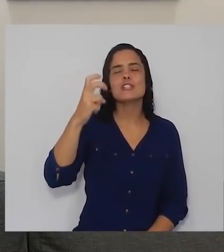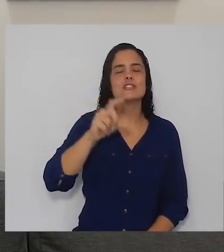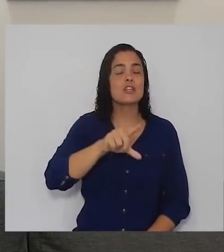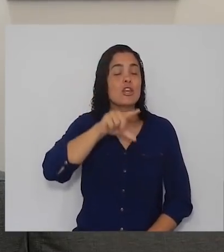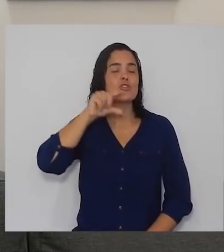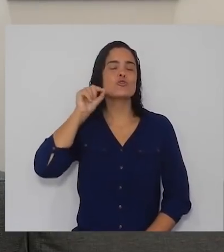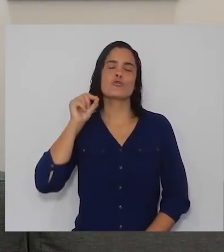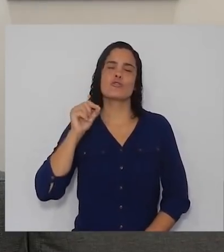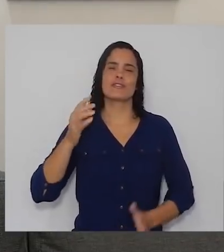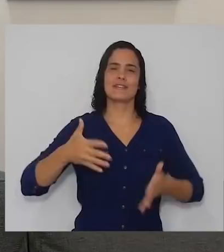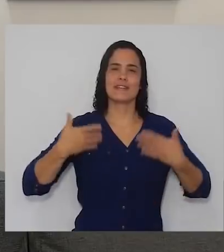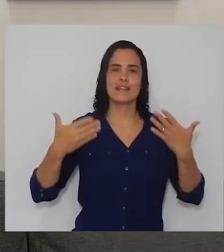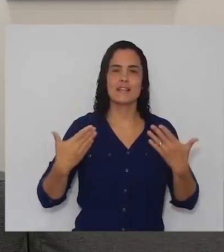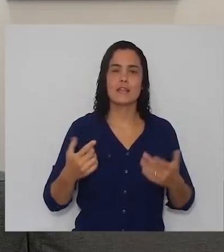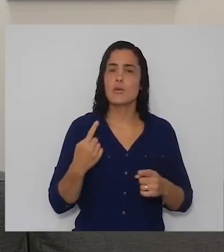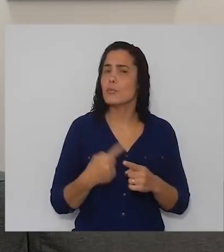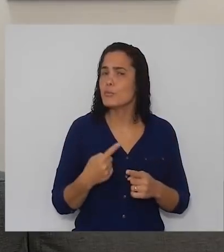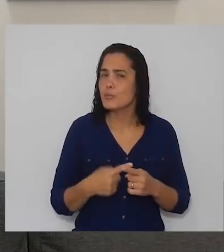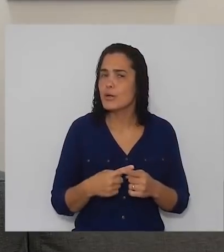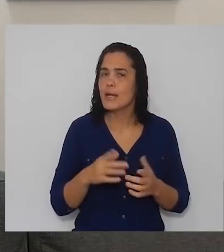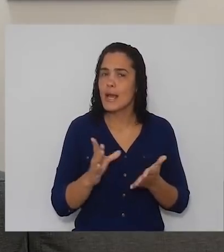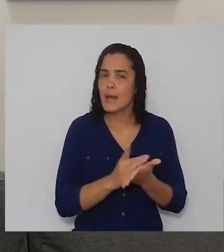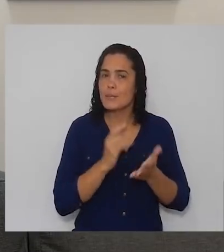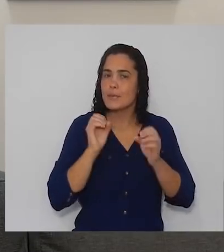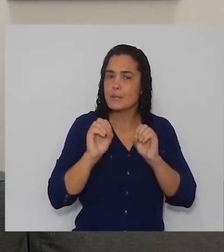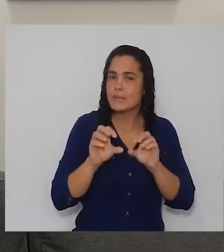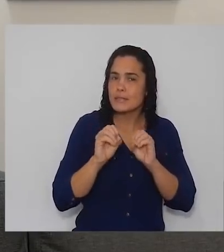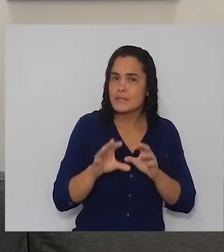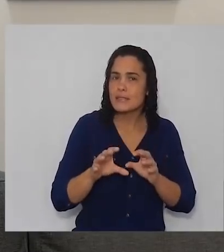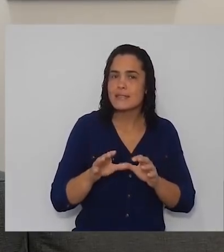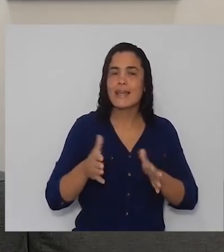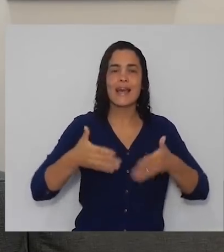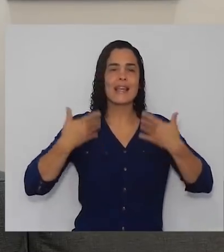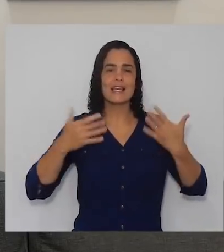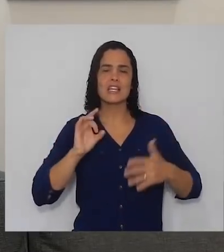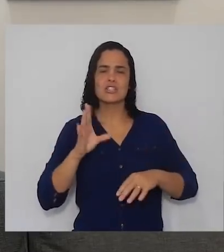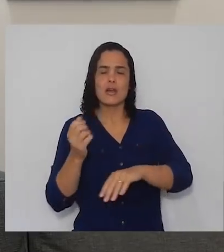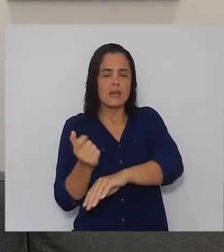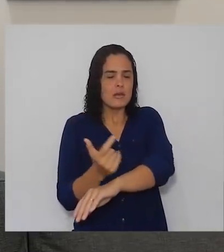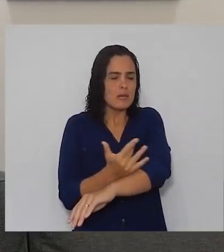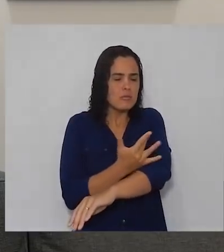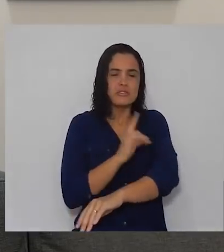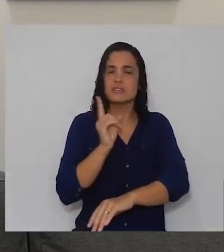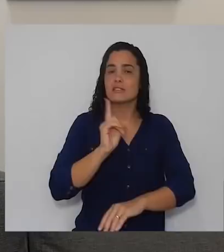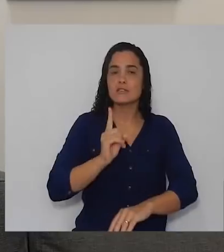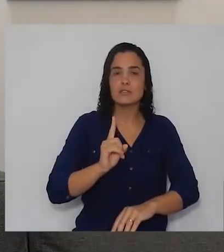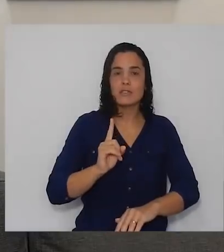hebreu e para a teologia bíblica, alegria não tem a ver com sentimento ou